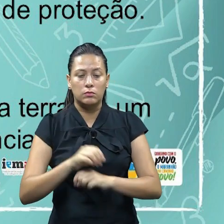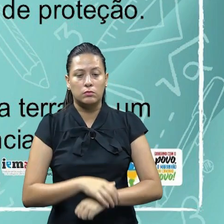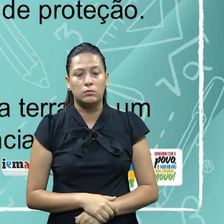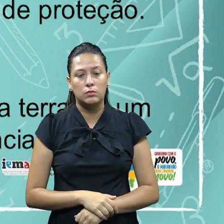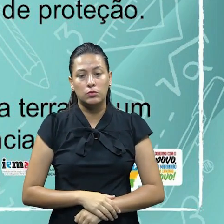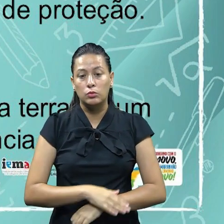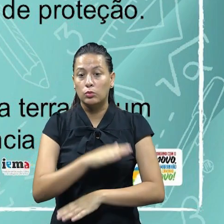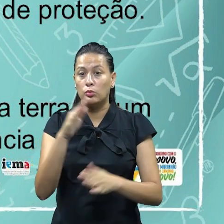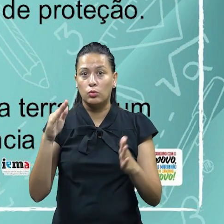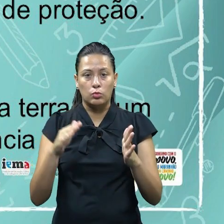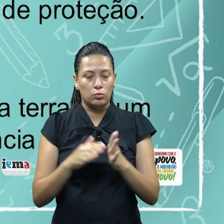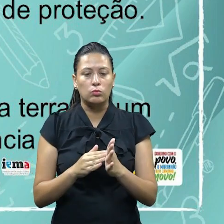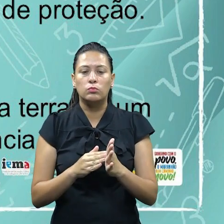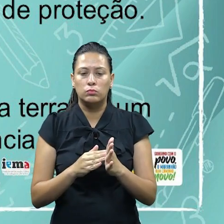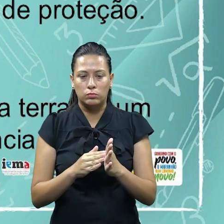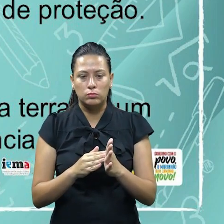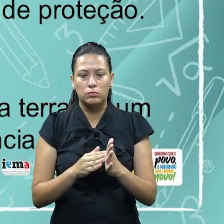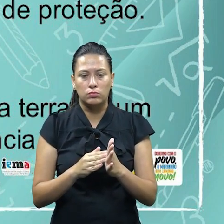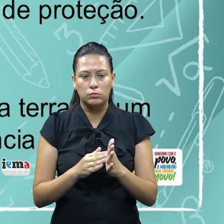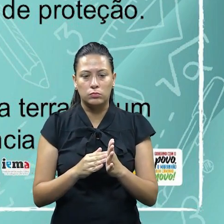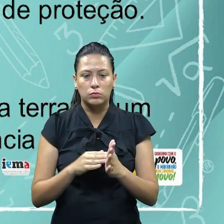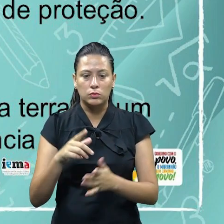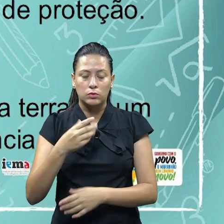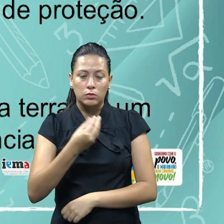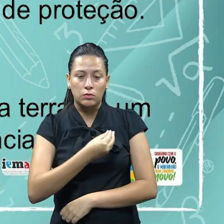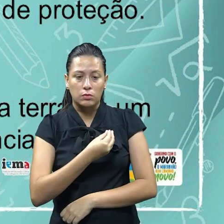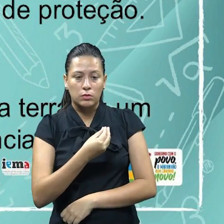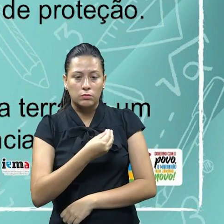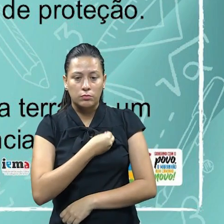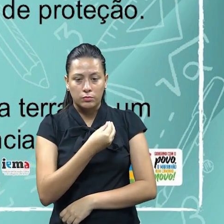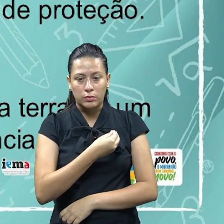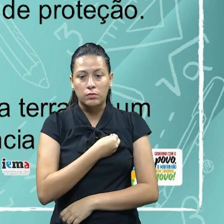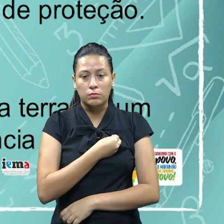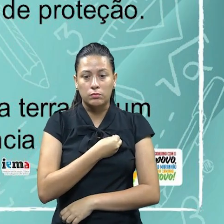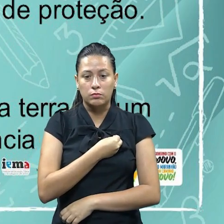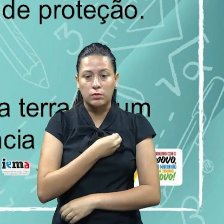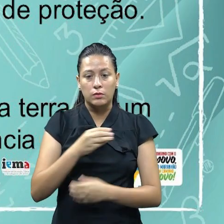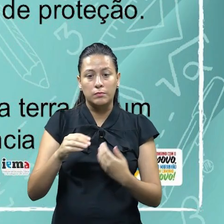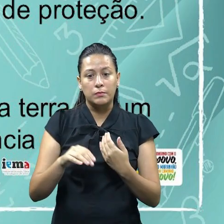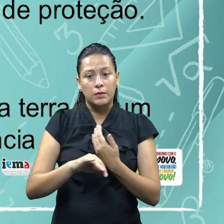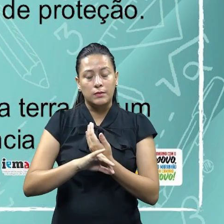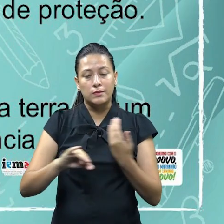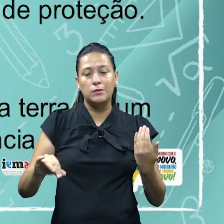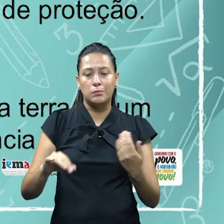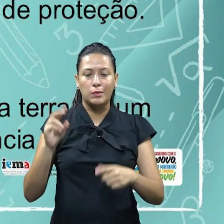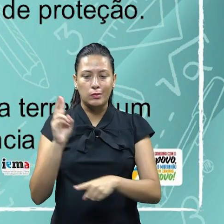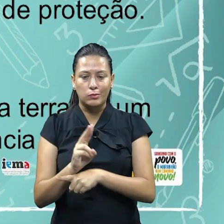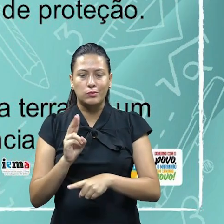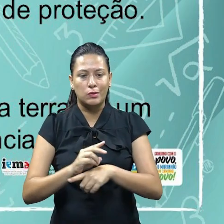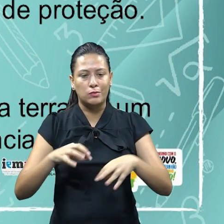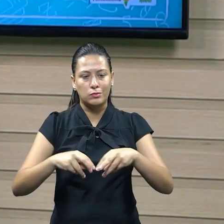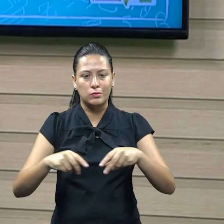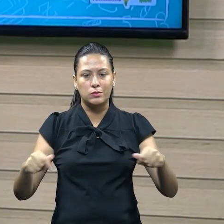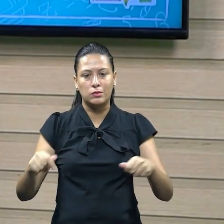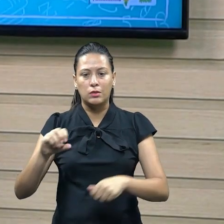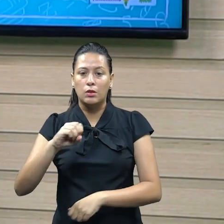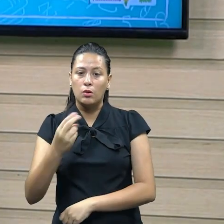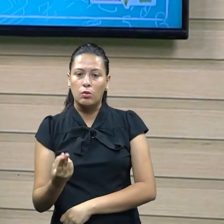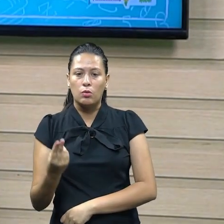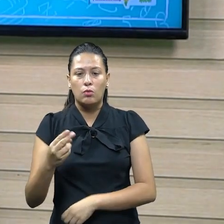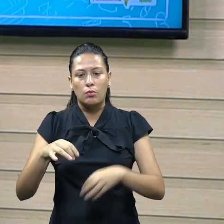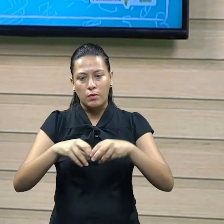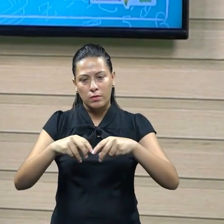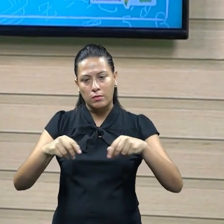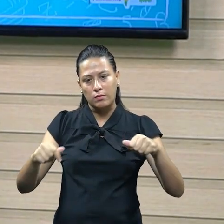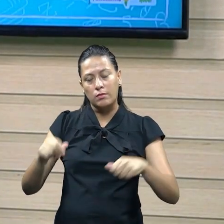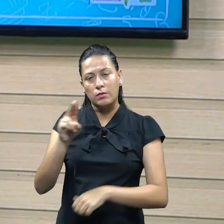vivas são isoladas da Terra, ou um ponto da alimentação é aterrado através de impedância. Então,